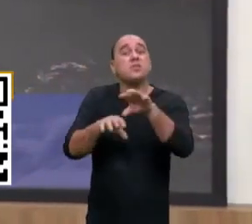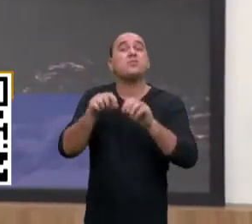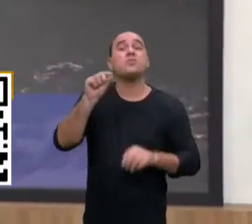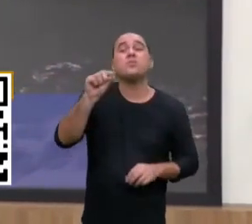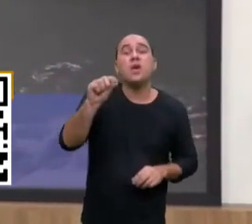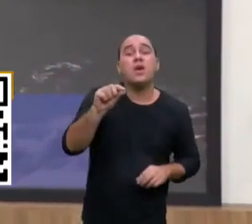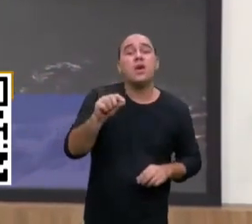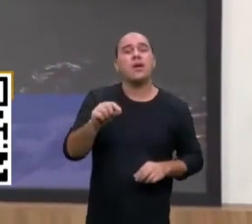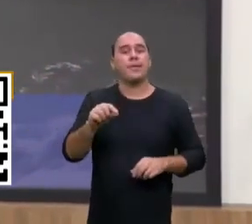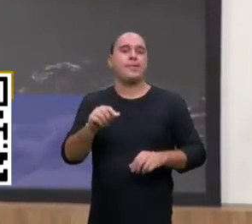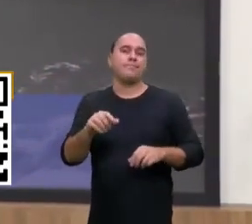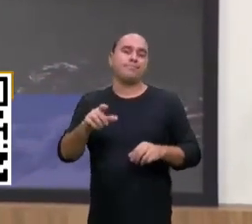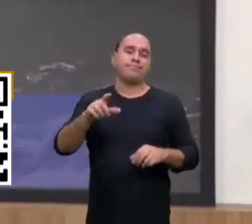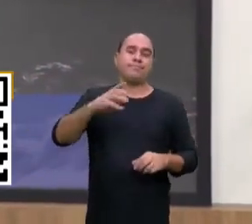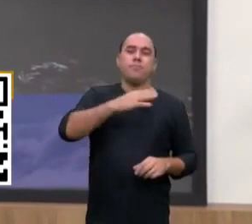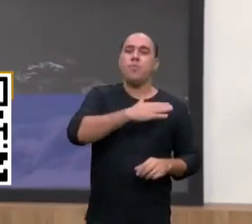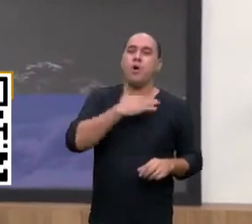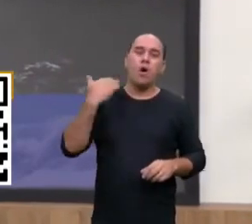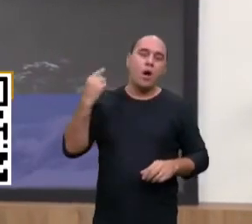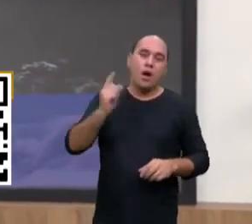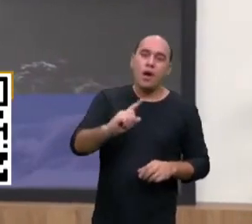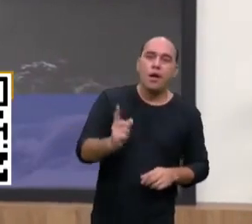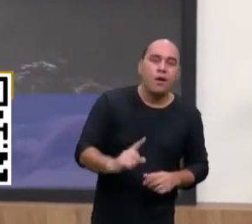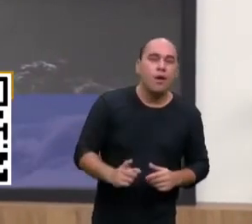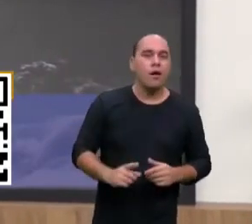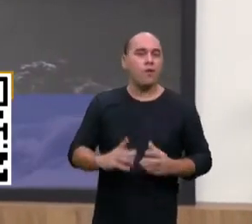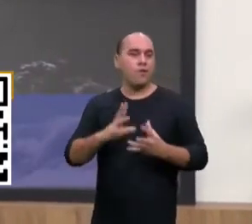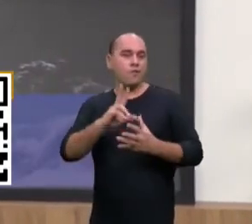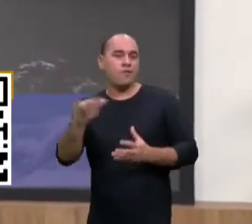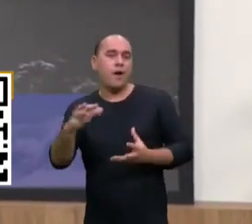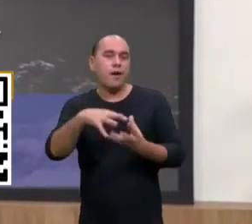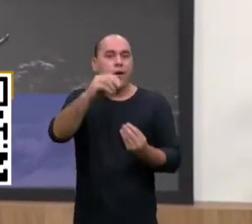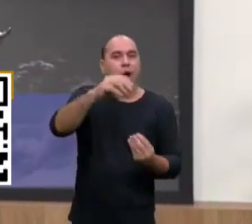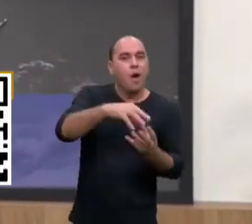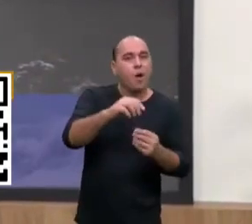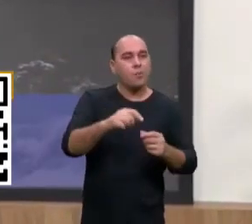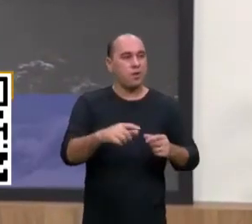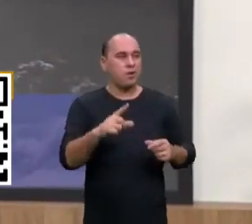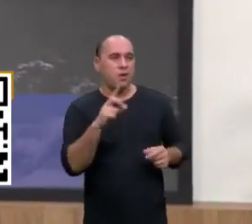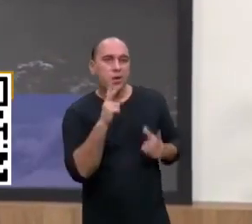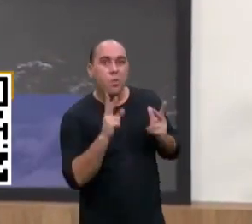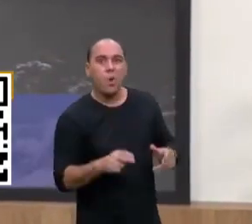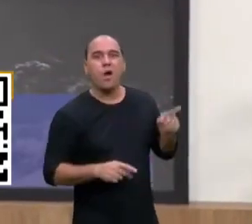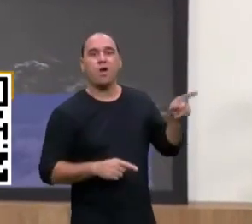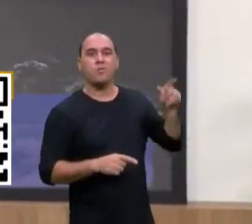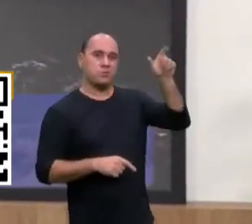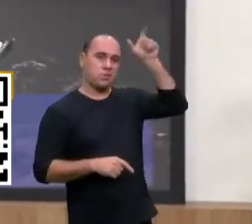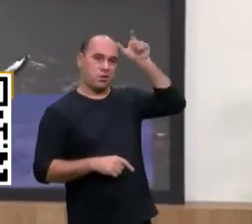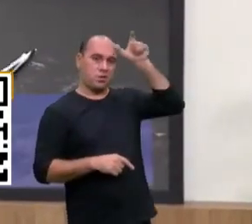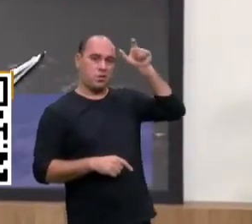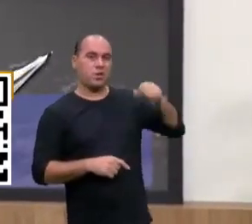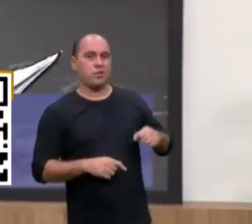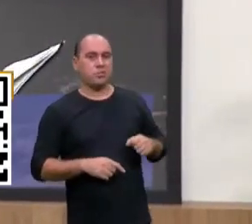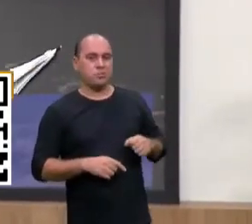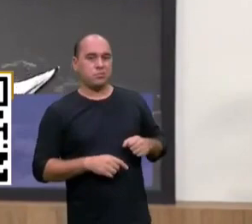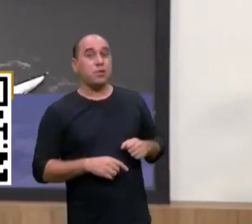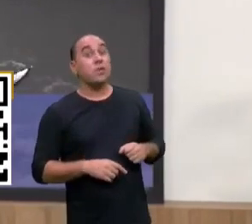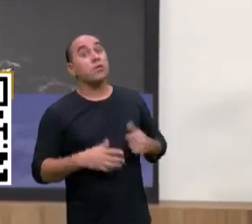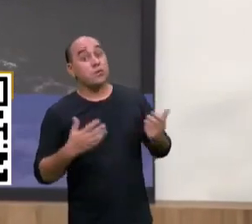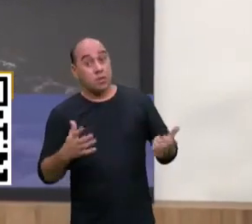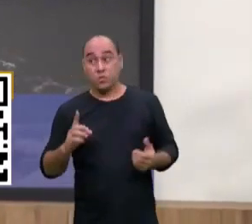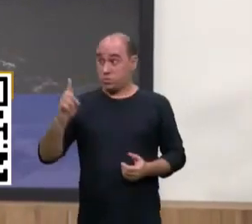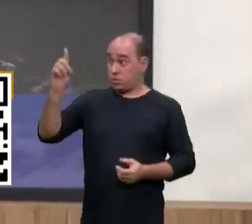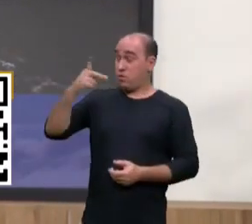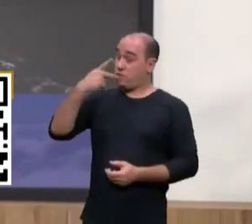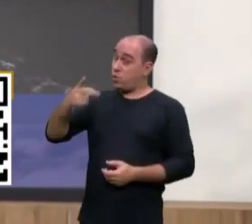música que defende a doutrina da serpente e muitas vezes a pessoa que faz o que escreve não faz ideia do que tá fazendo o fato é que Deus isso